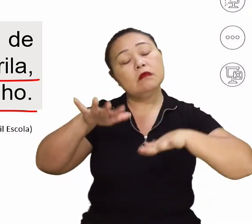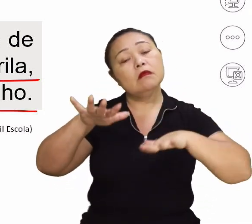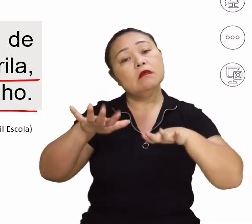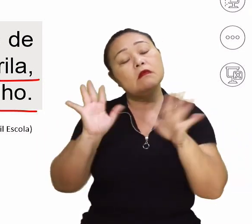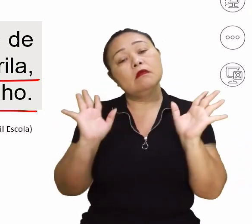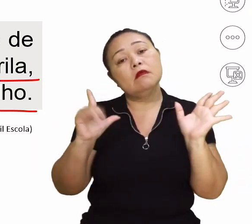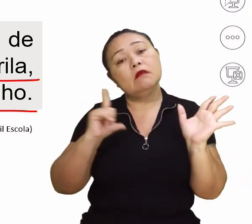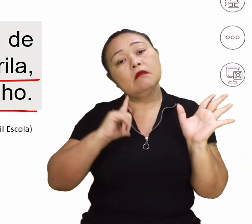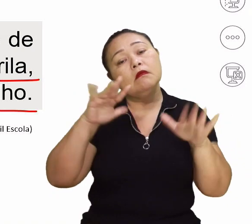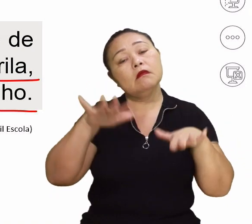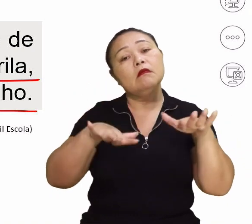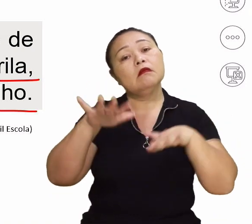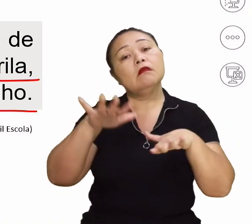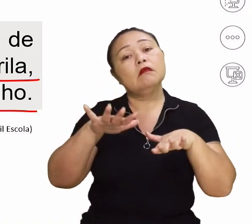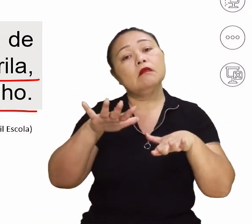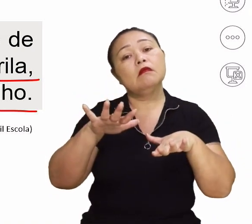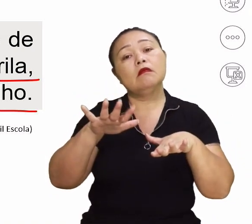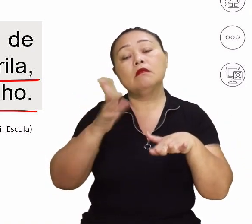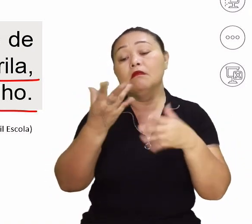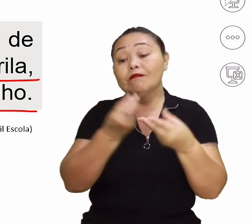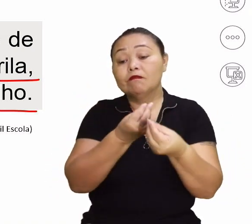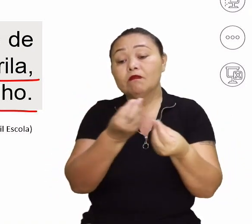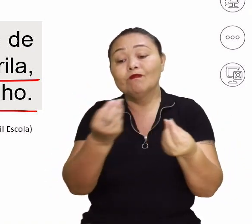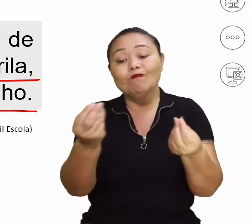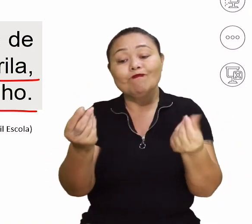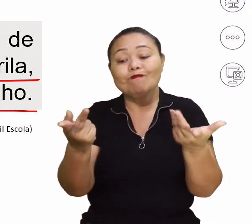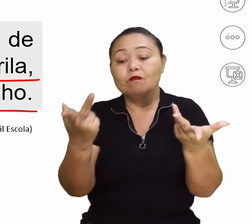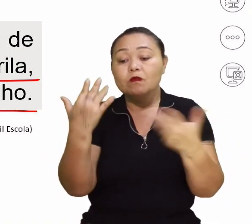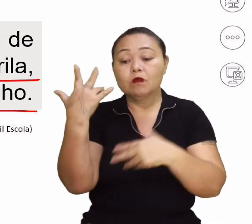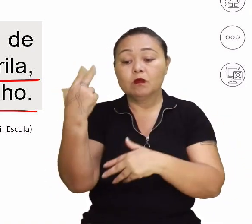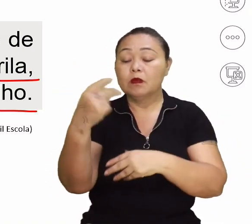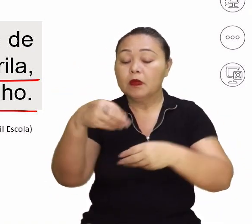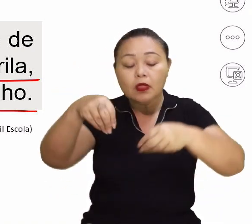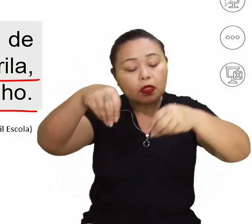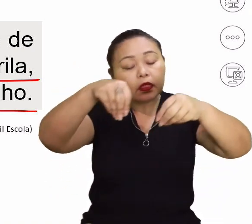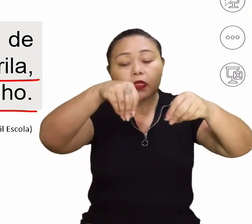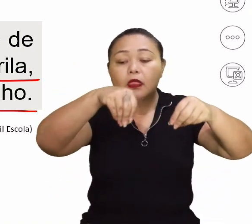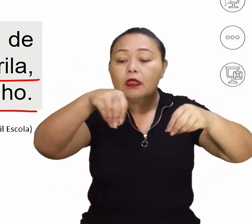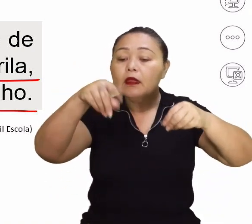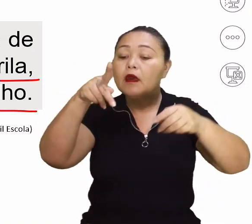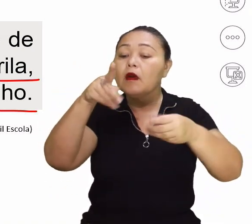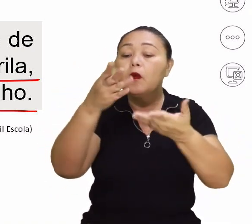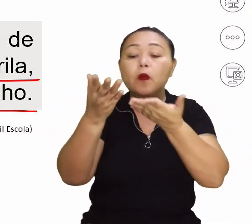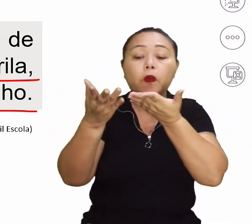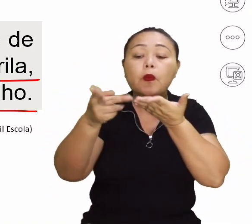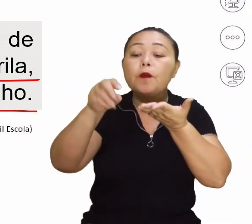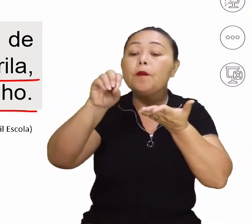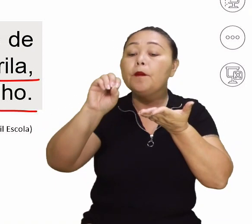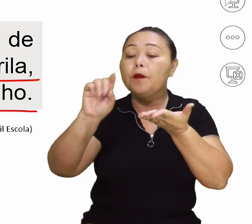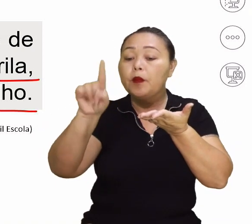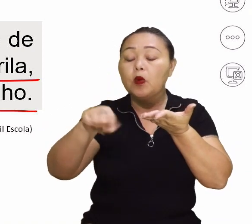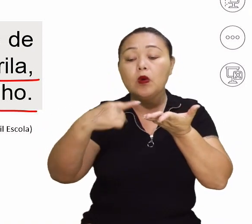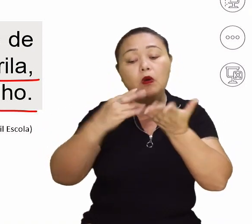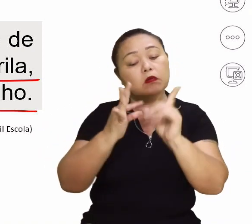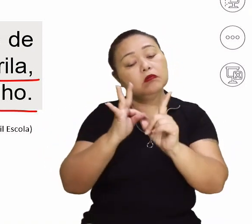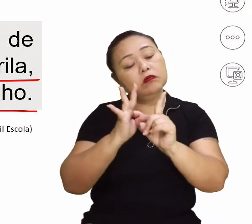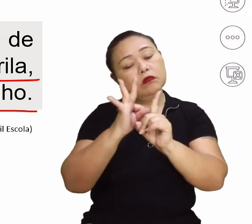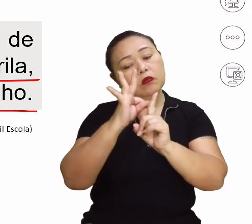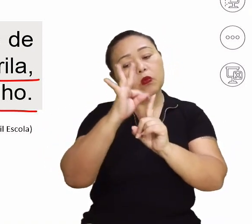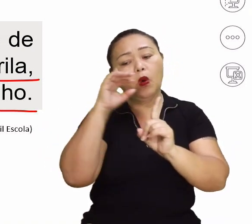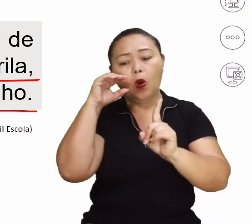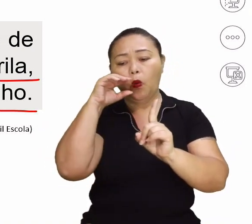in natura, ele às vezes parece um pó, ok? Mas quando colocado em alta temperatura, eles se